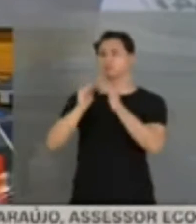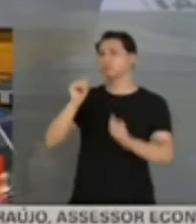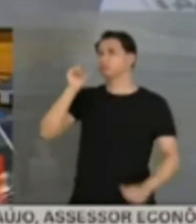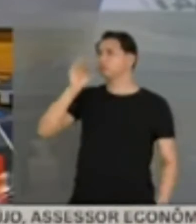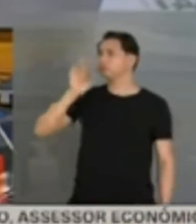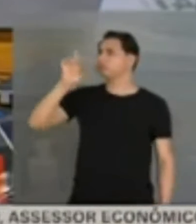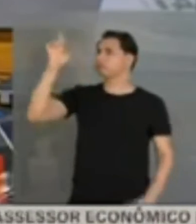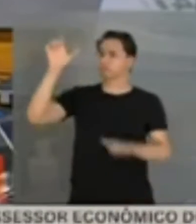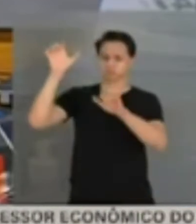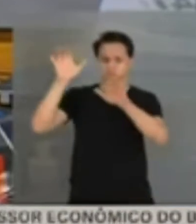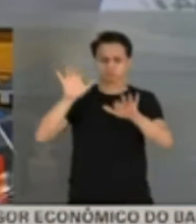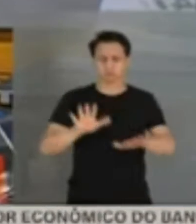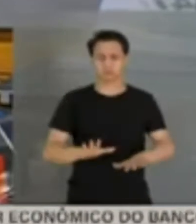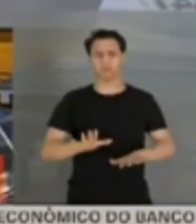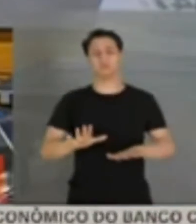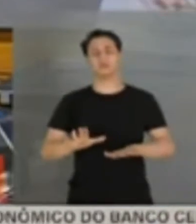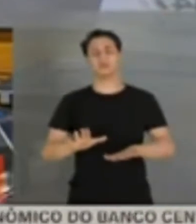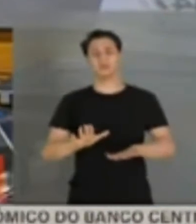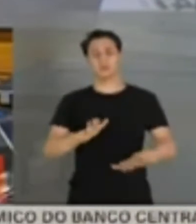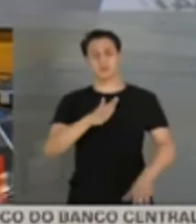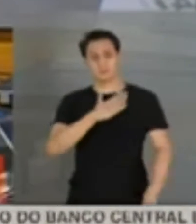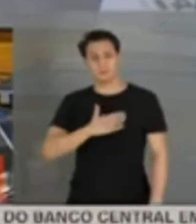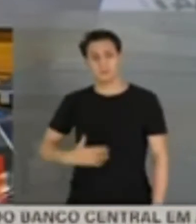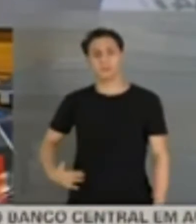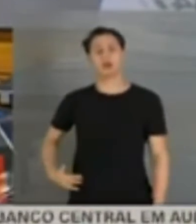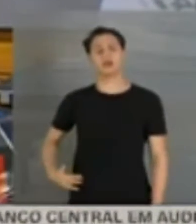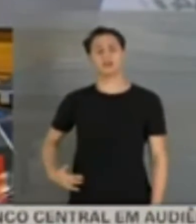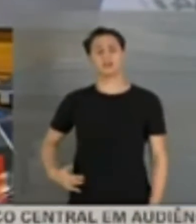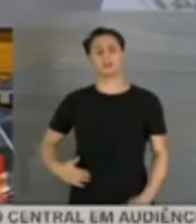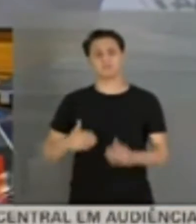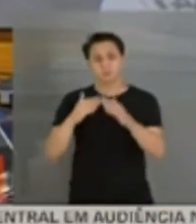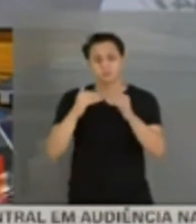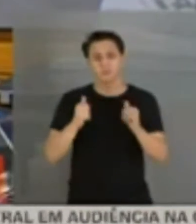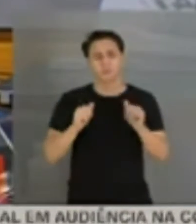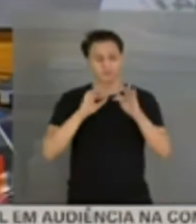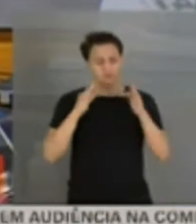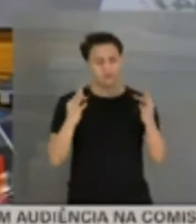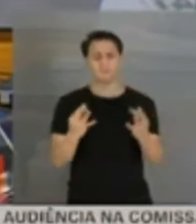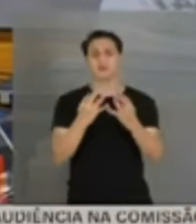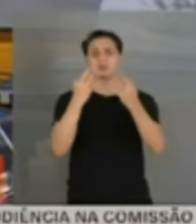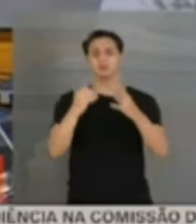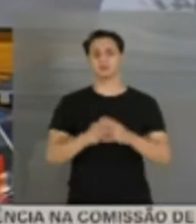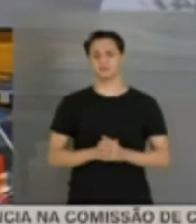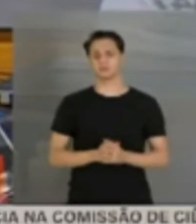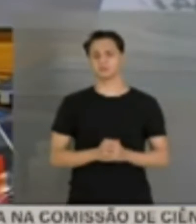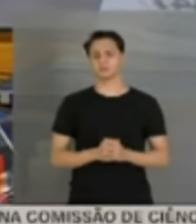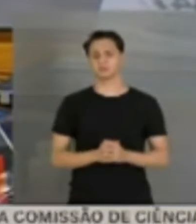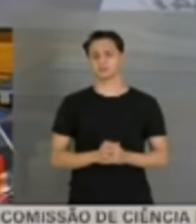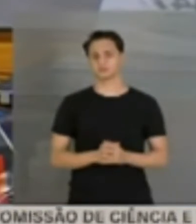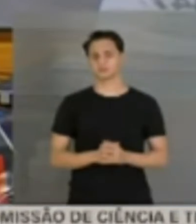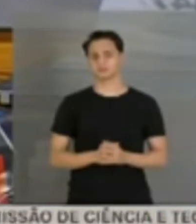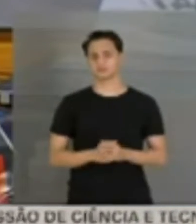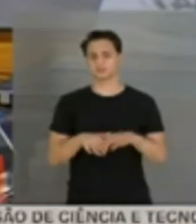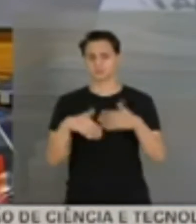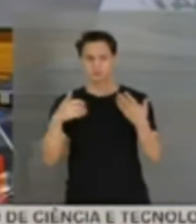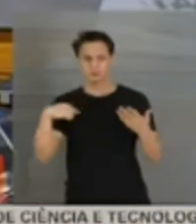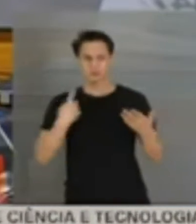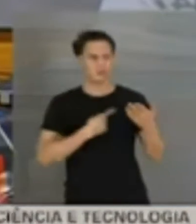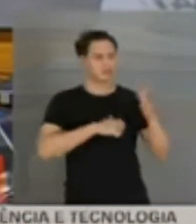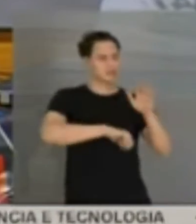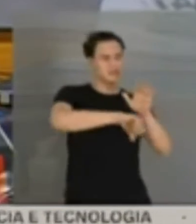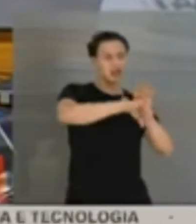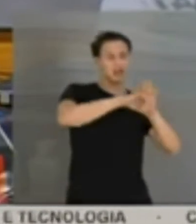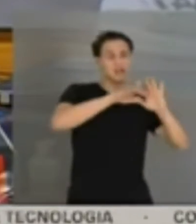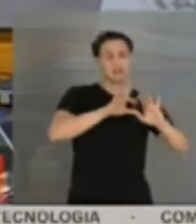pela pátria, pela família. E alguém vai dizer que não pode? Criminalizar as garantias e liberdades é